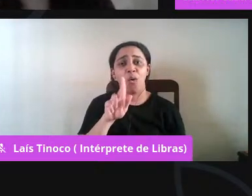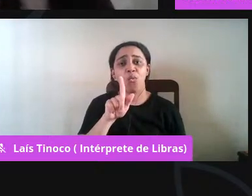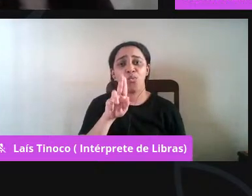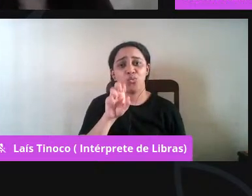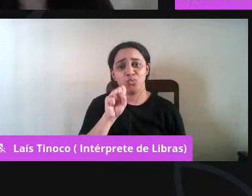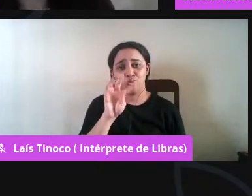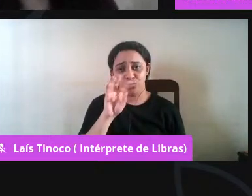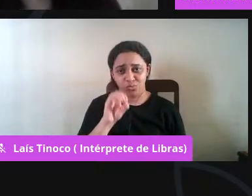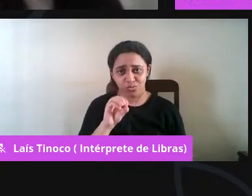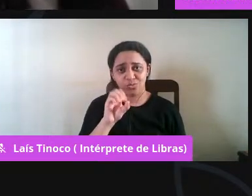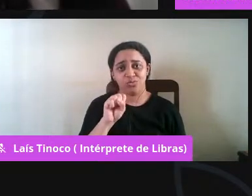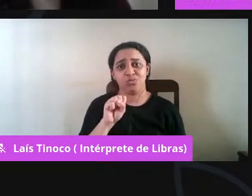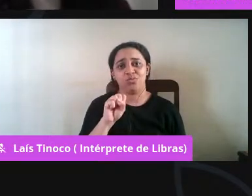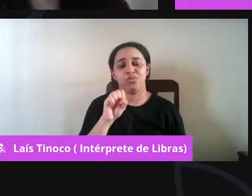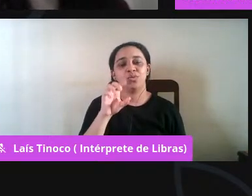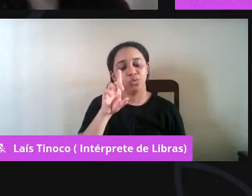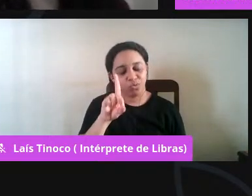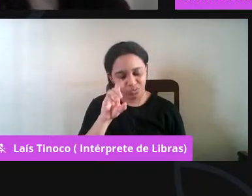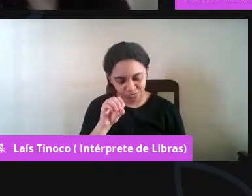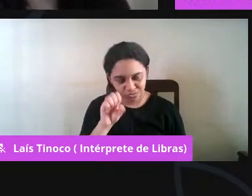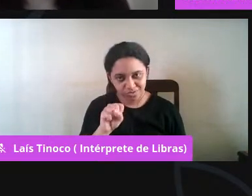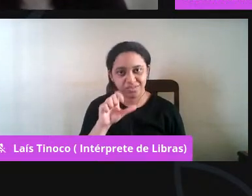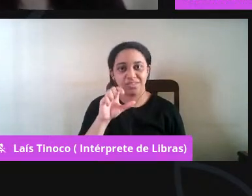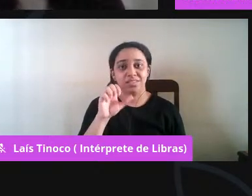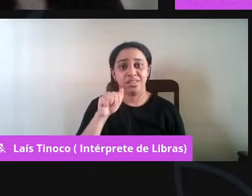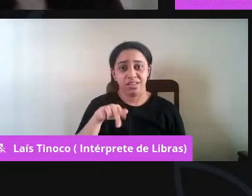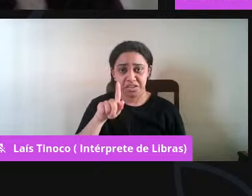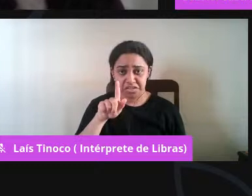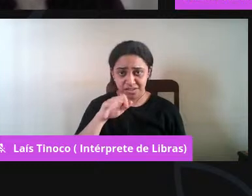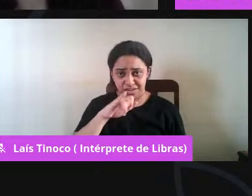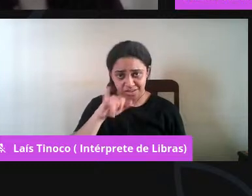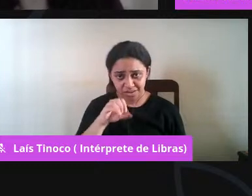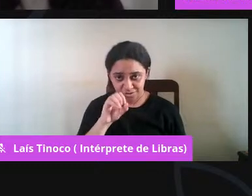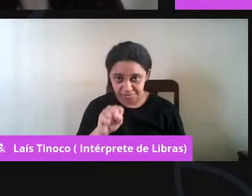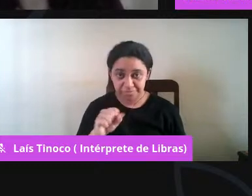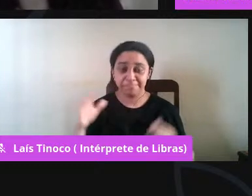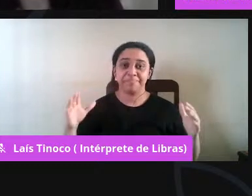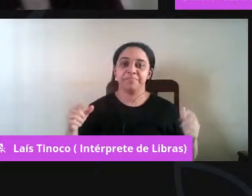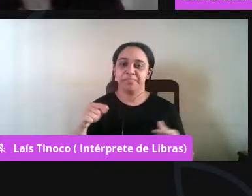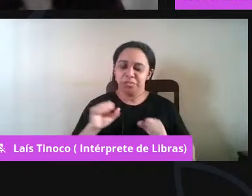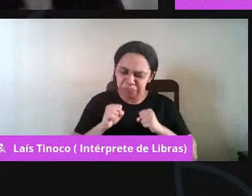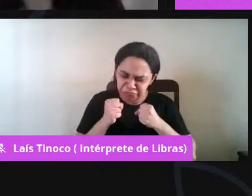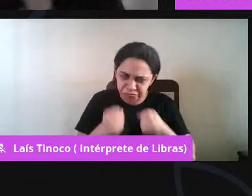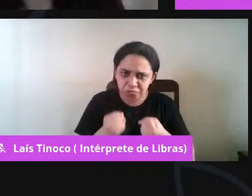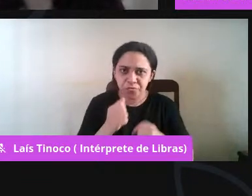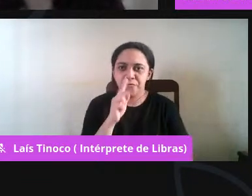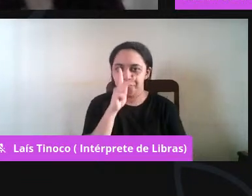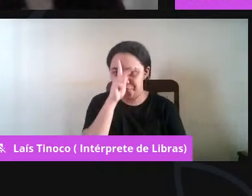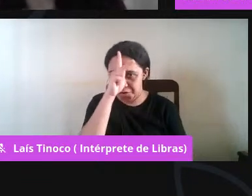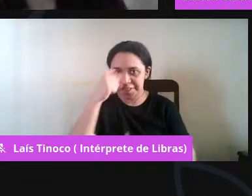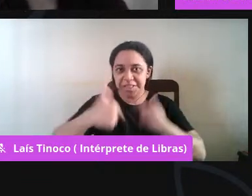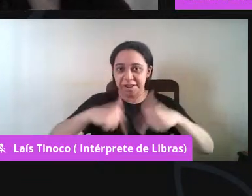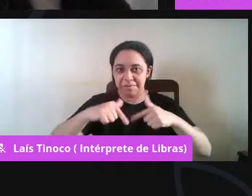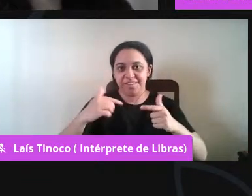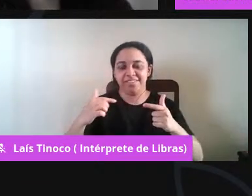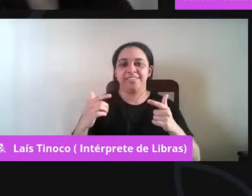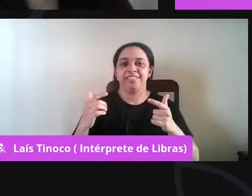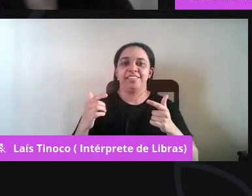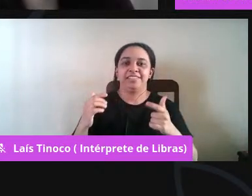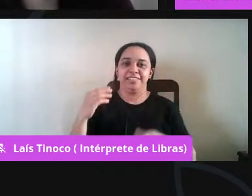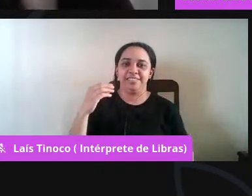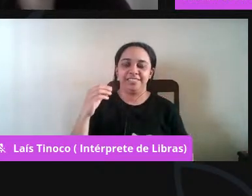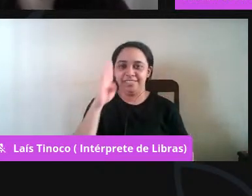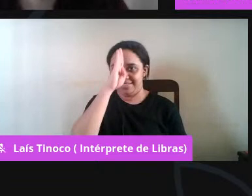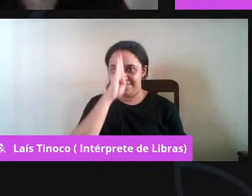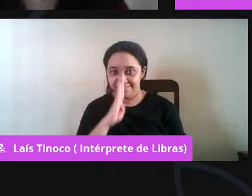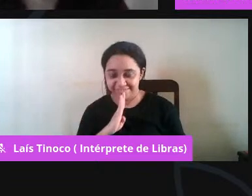eu estou trabalhando, continuo firme e forte, trabalhando de graça na Paraíba, trabalhando de graça no Ceará, né? No Ceará eles me